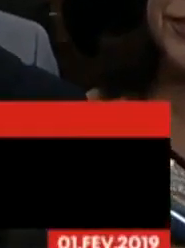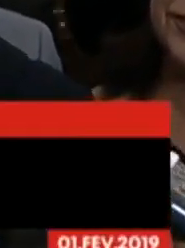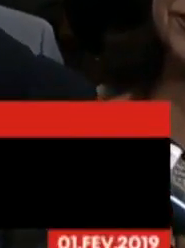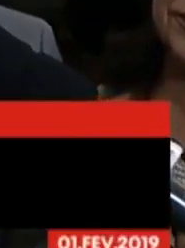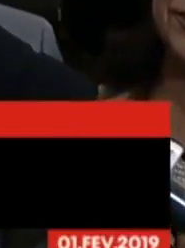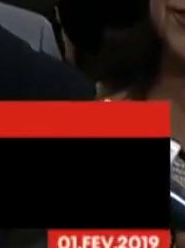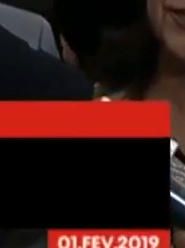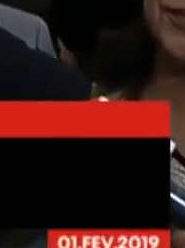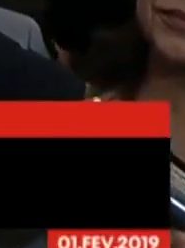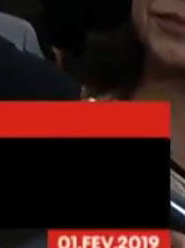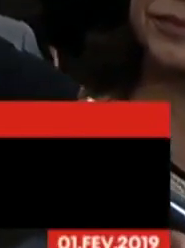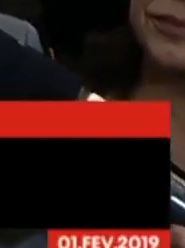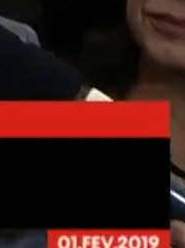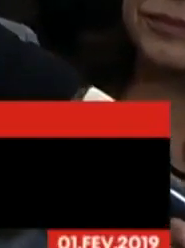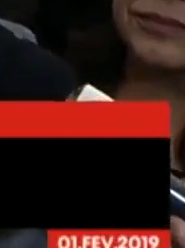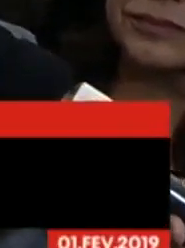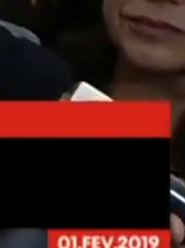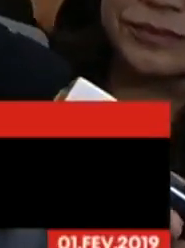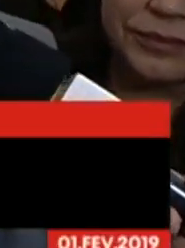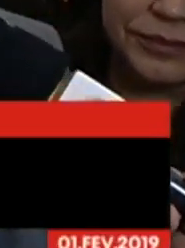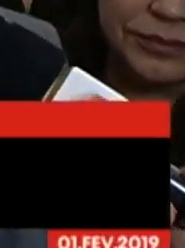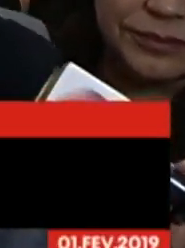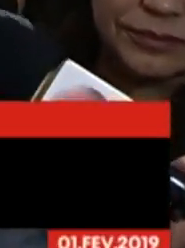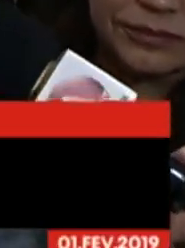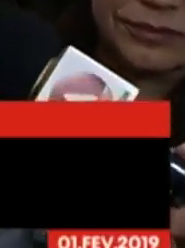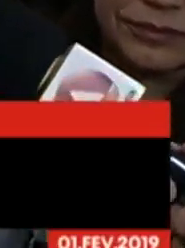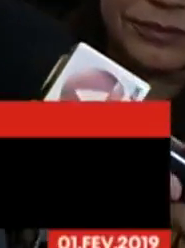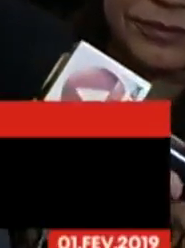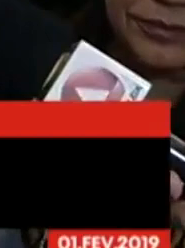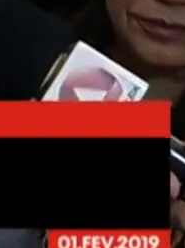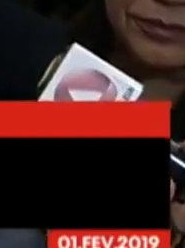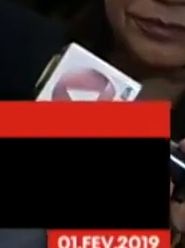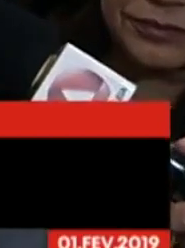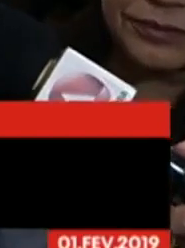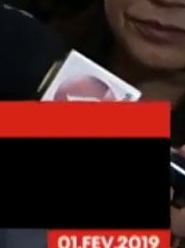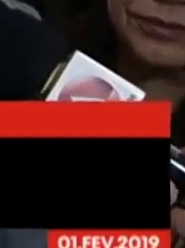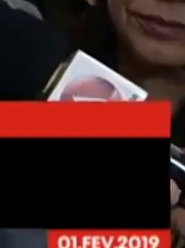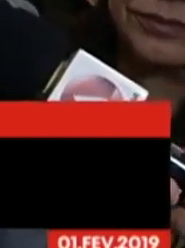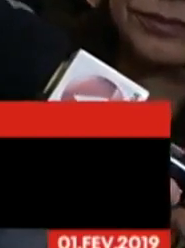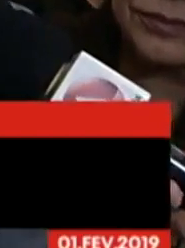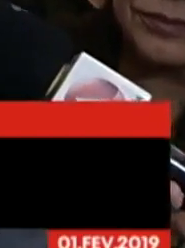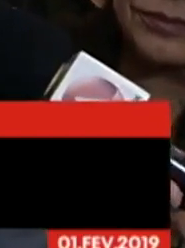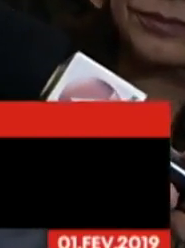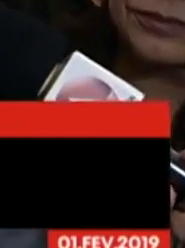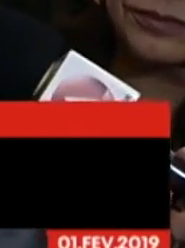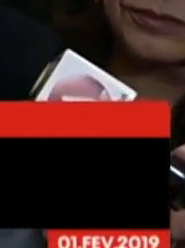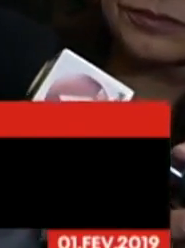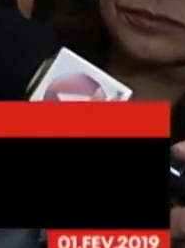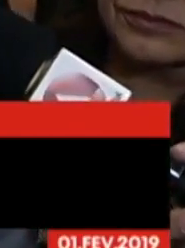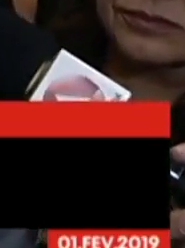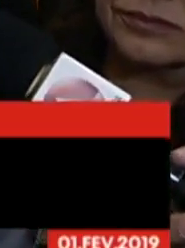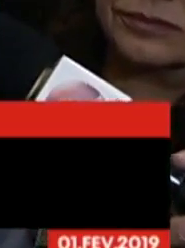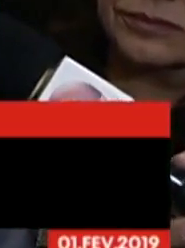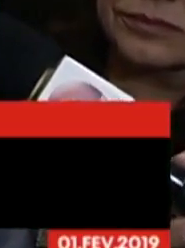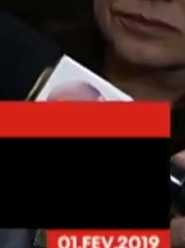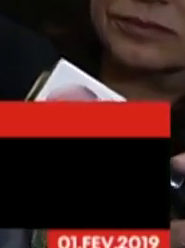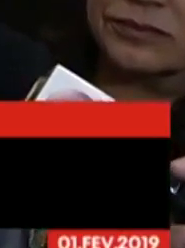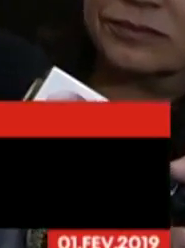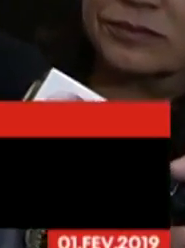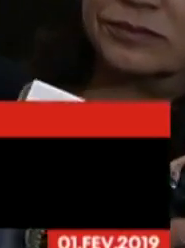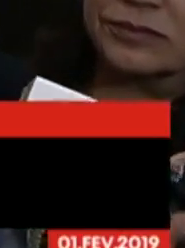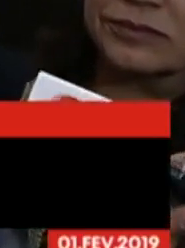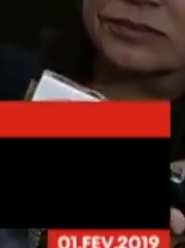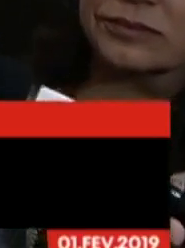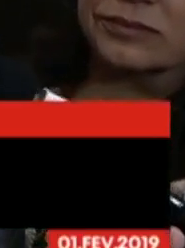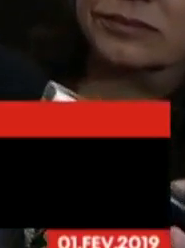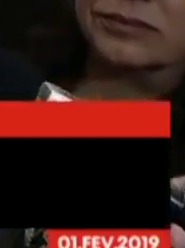administrativa, que deve ser encaminhada até na próxima segunda-feira. É uma reforma que só está